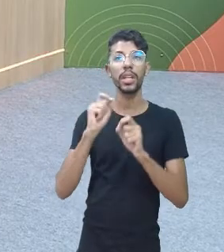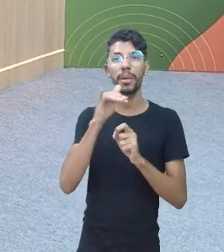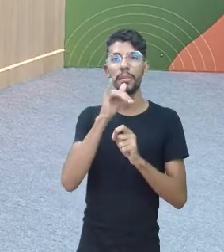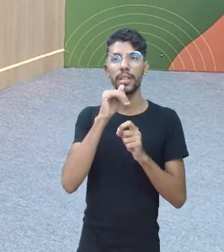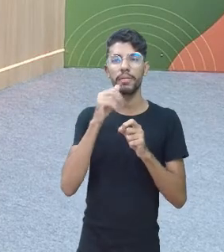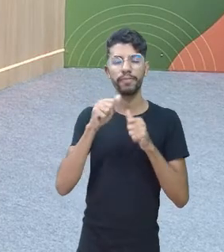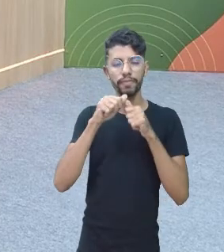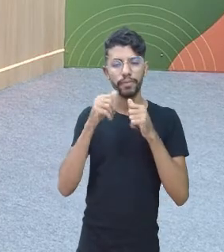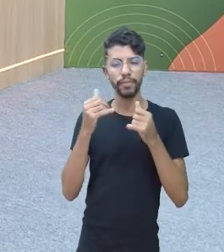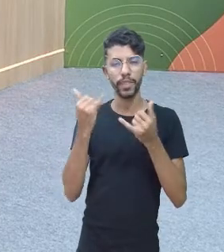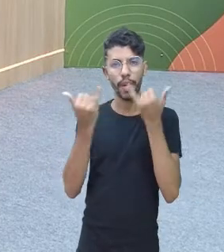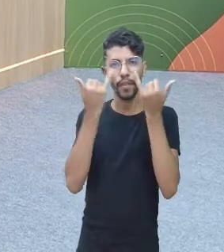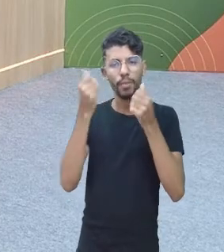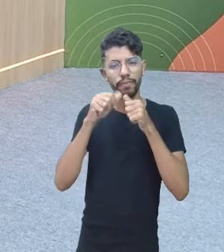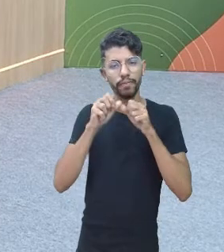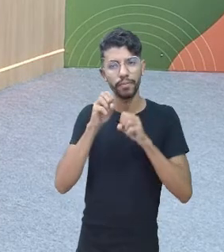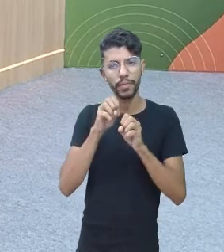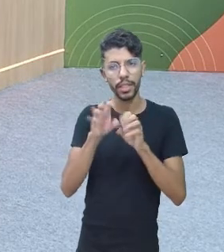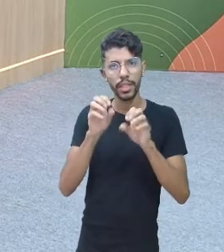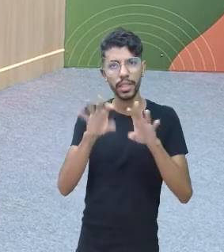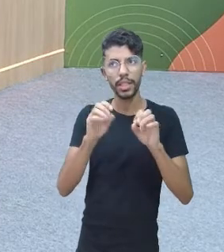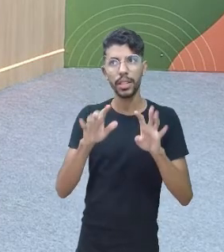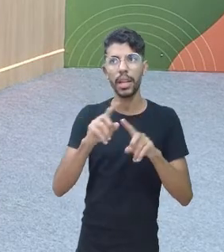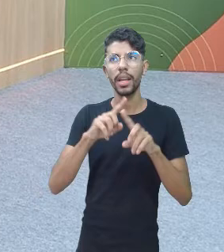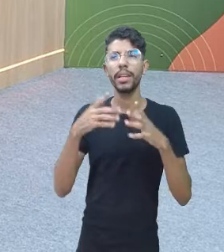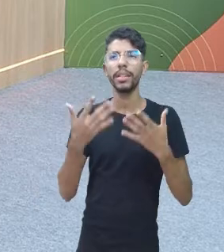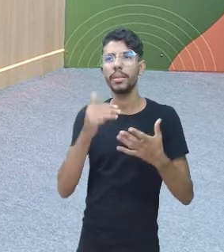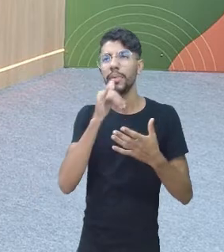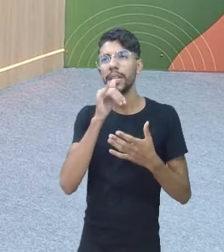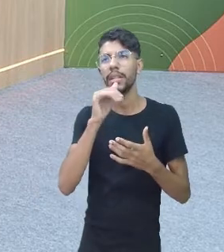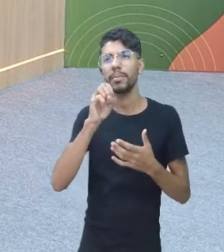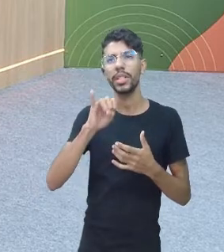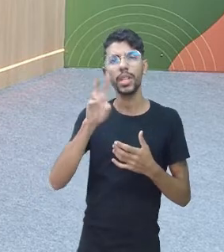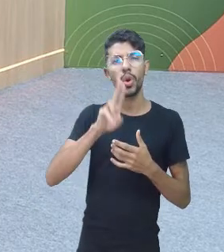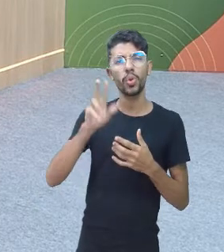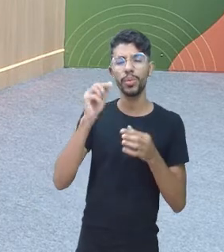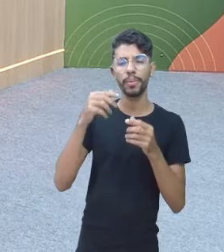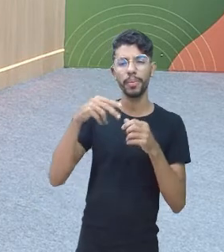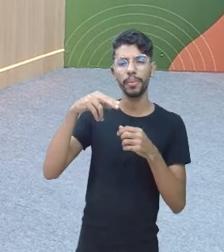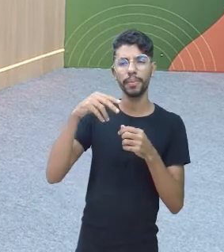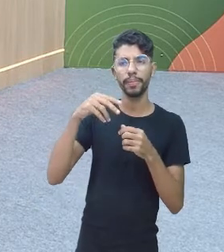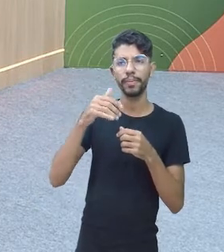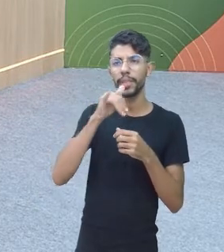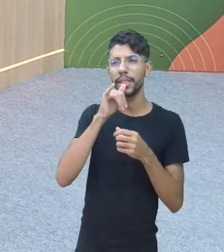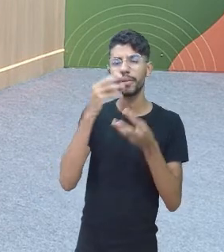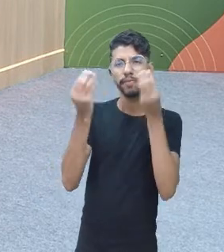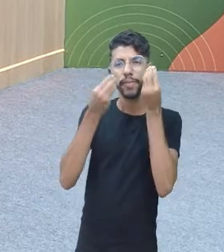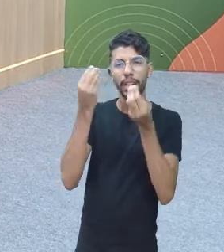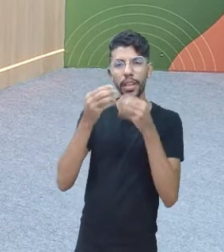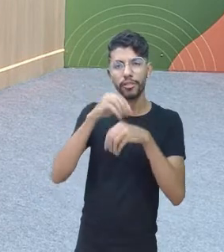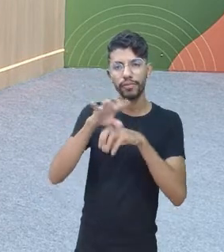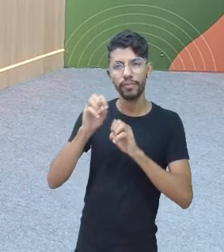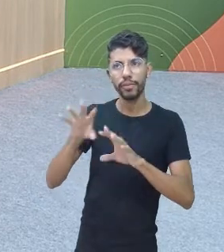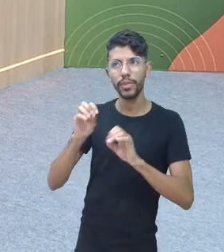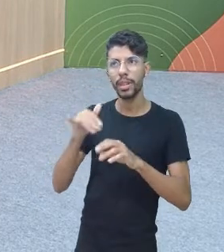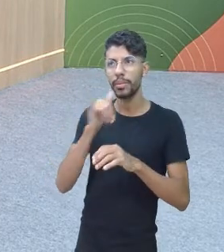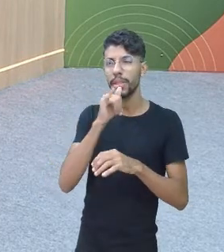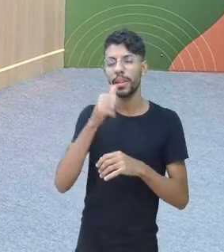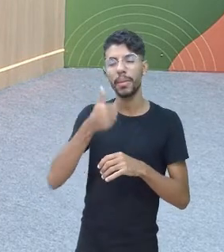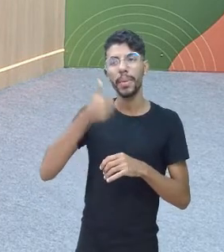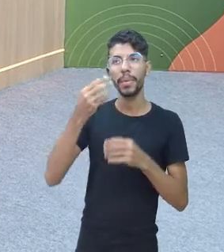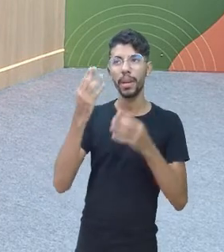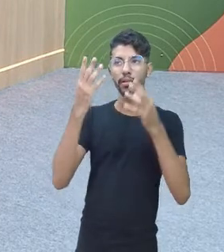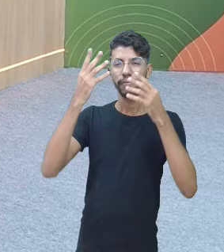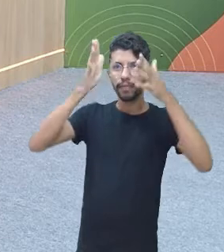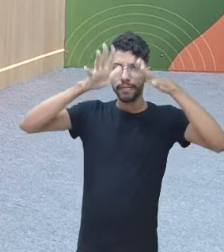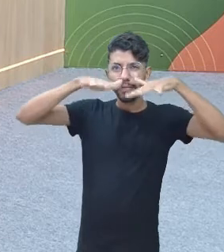e eu coloco primeiro os cílios, depois a base, começo pela aplicação do batom e depois volto para a base.